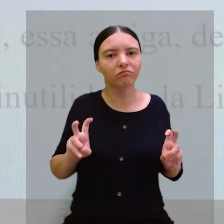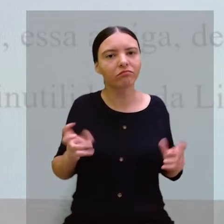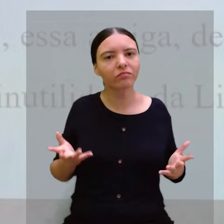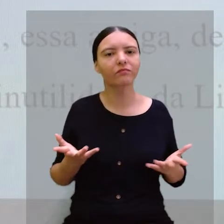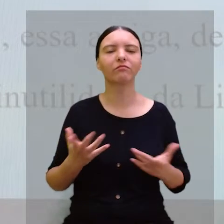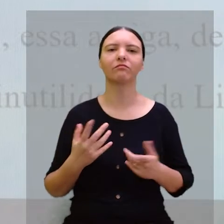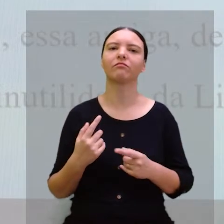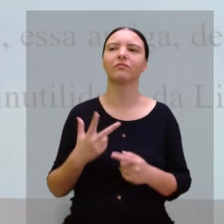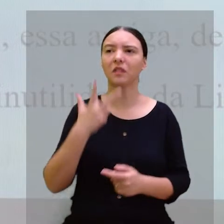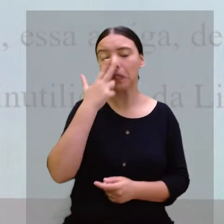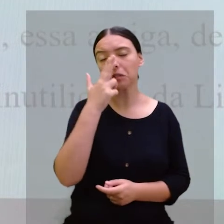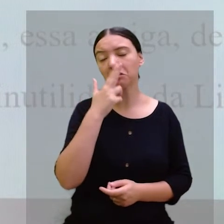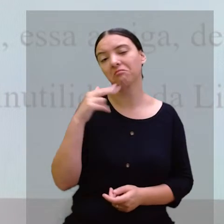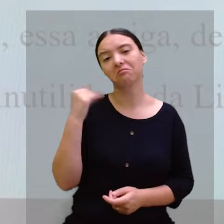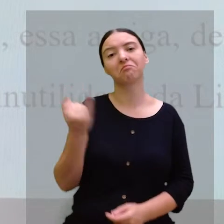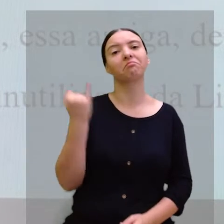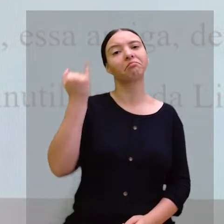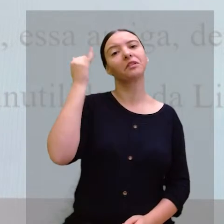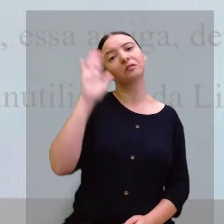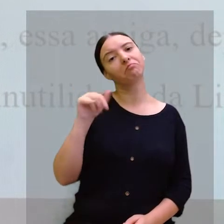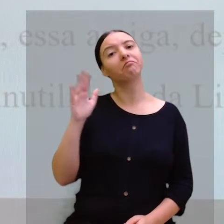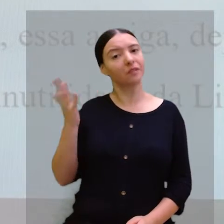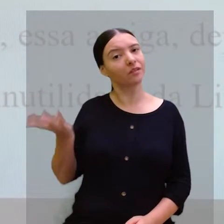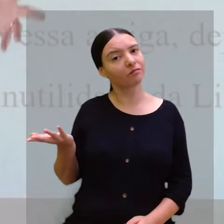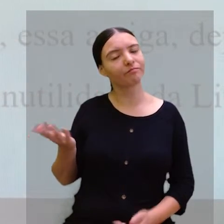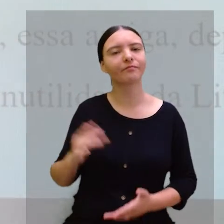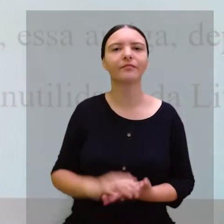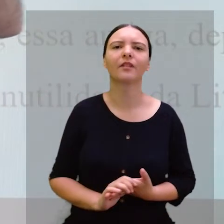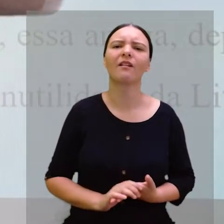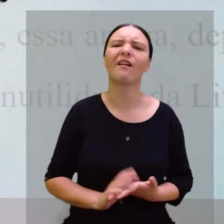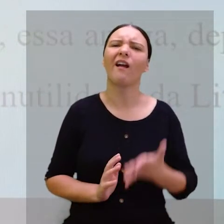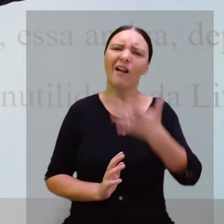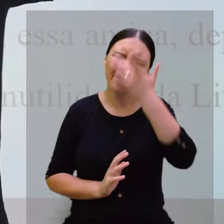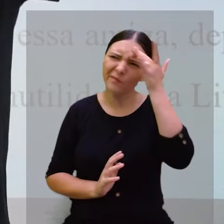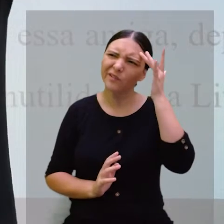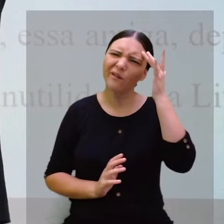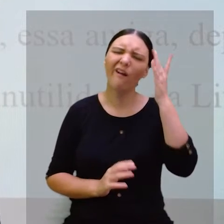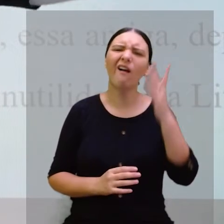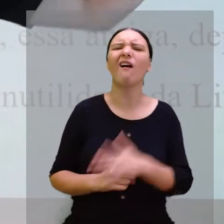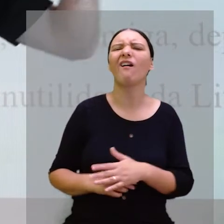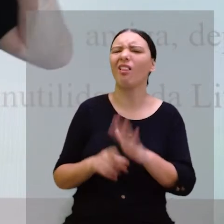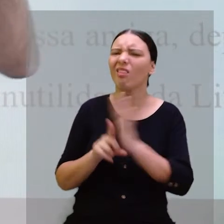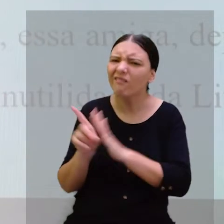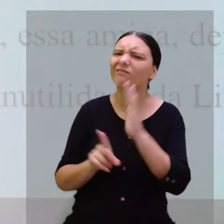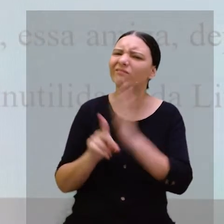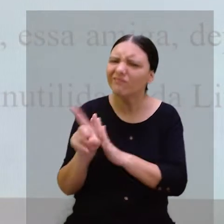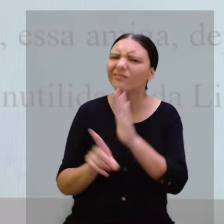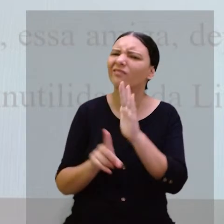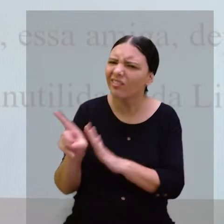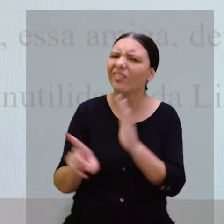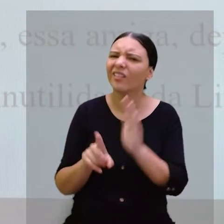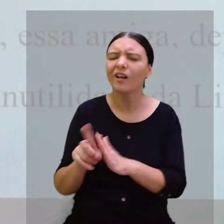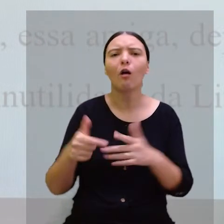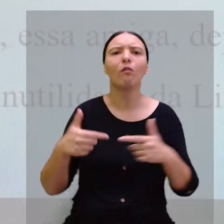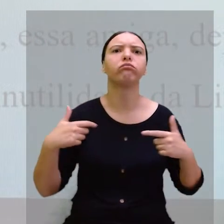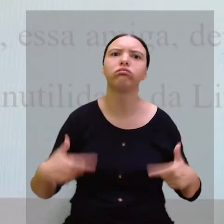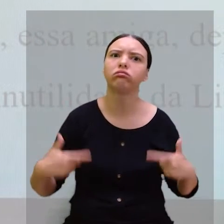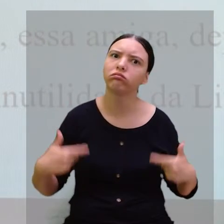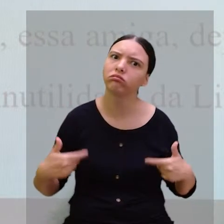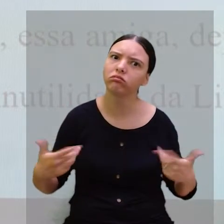essa me parece a questão mais fundamental também. E a pessoa ali, uma meia hora, enchendo o saco sobre isso, afinal de